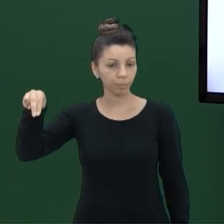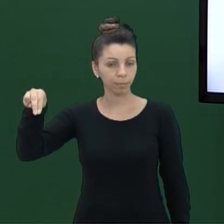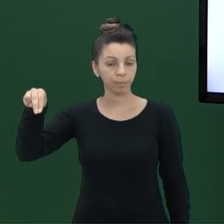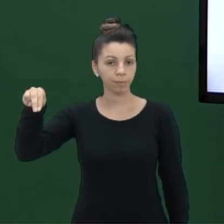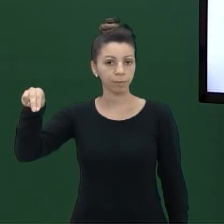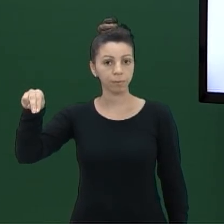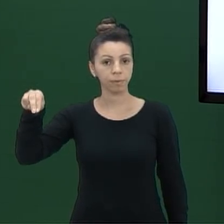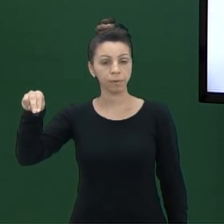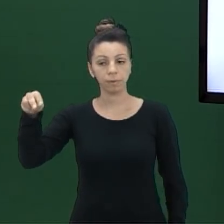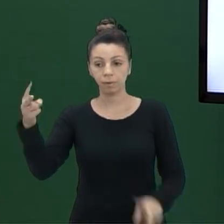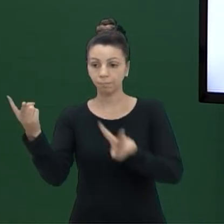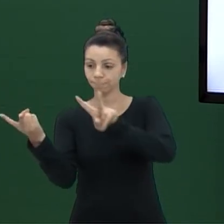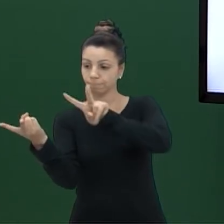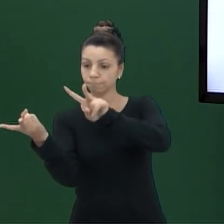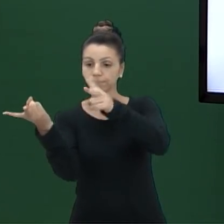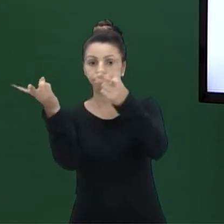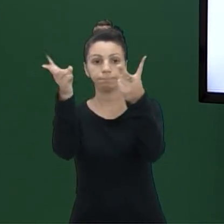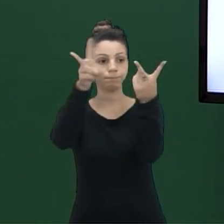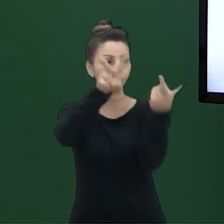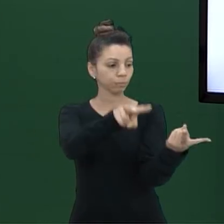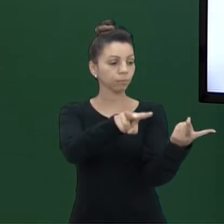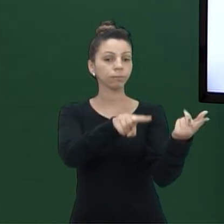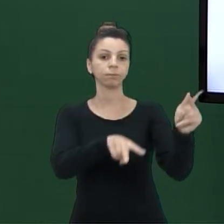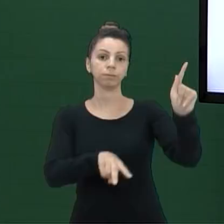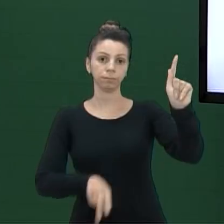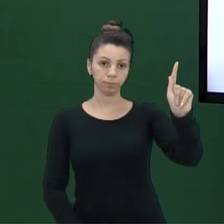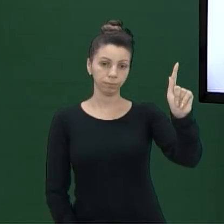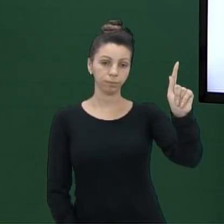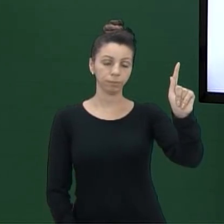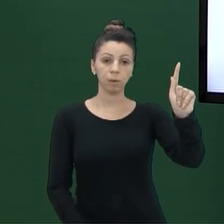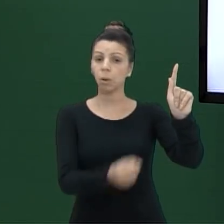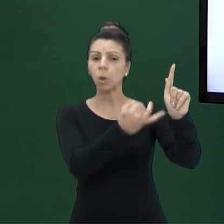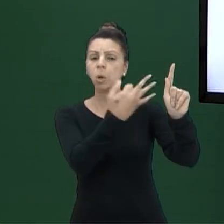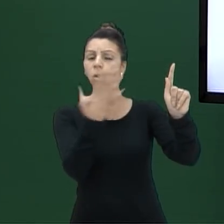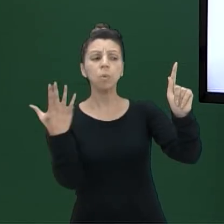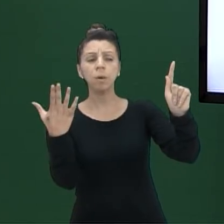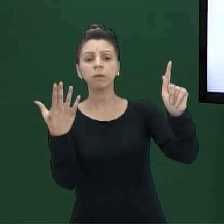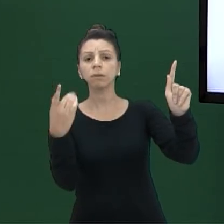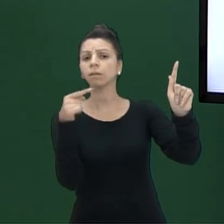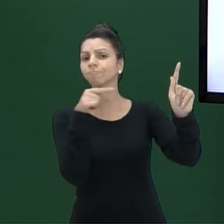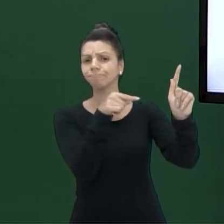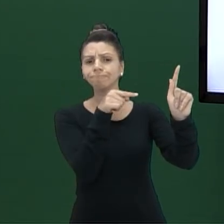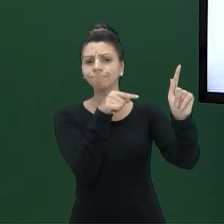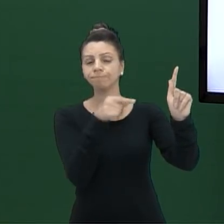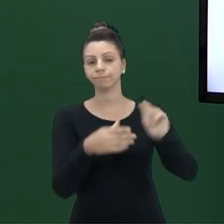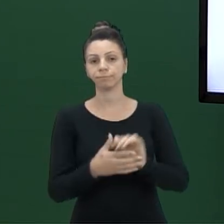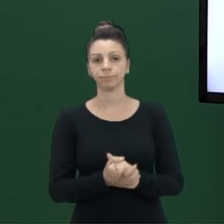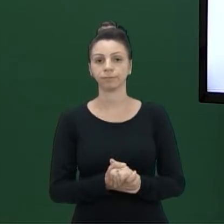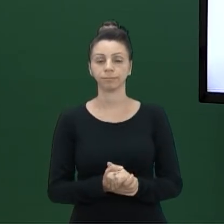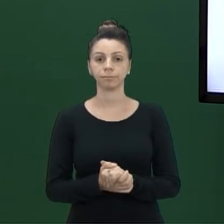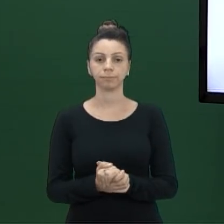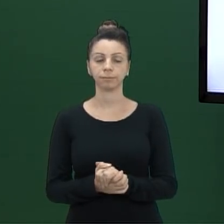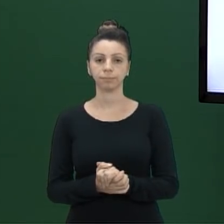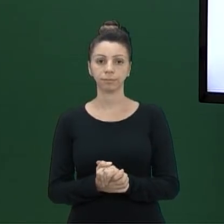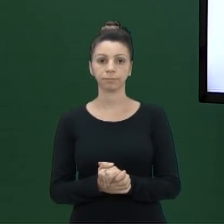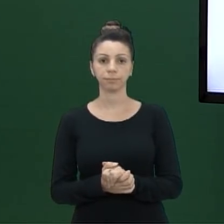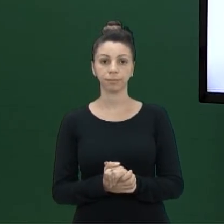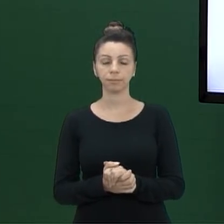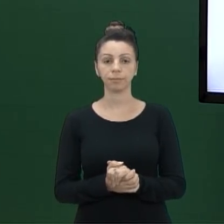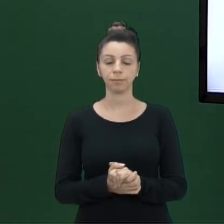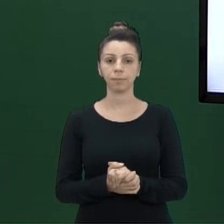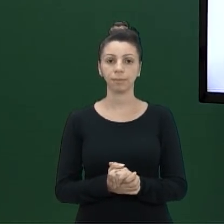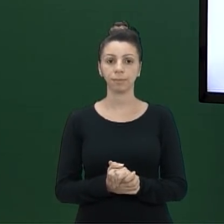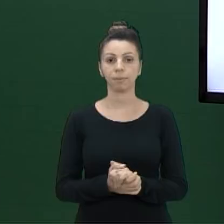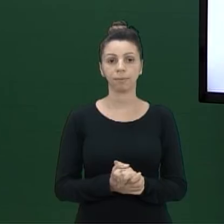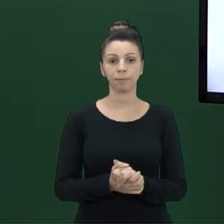E a gente quer transformar isso em gramas. Quantas gramas isso vai ser? Bom, para ver quantas gramas isso